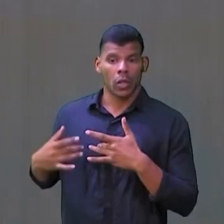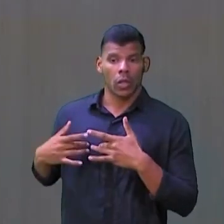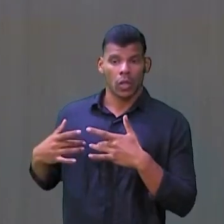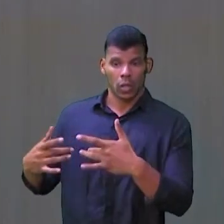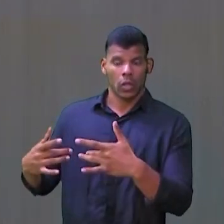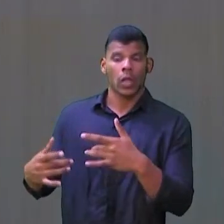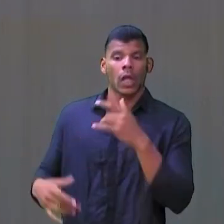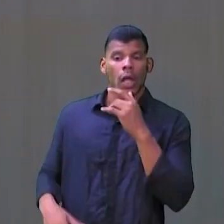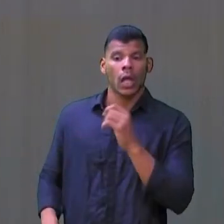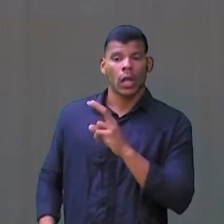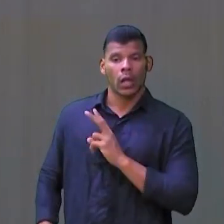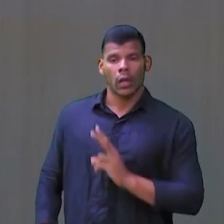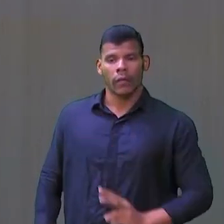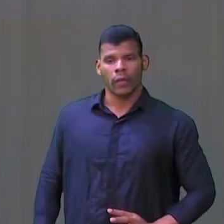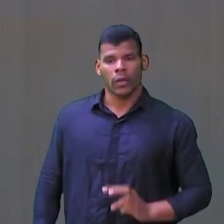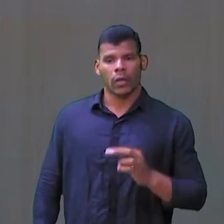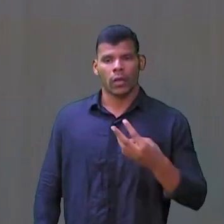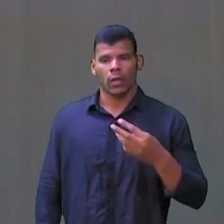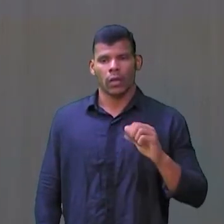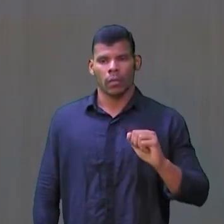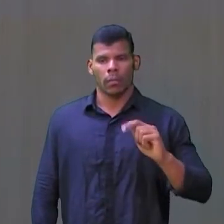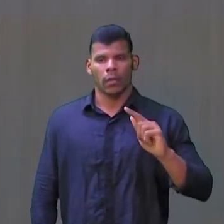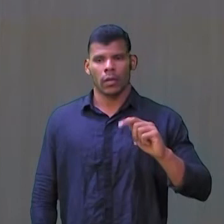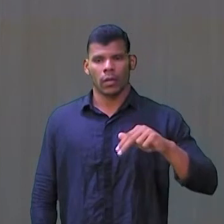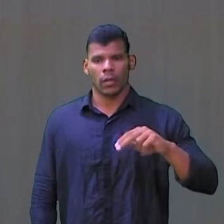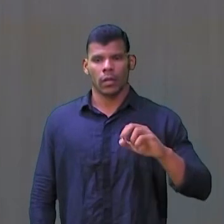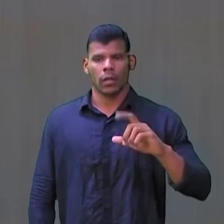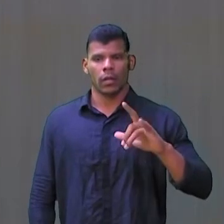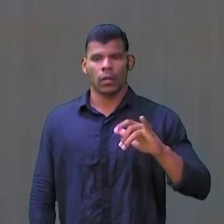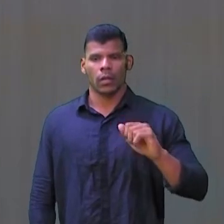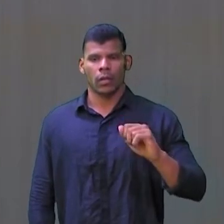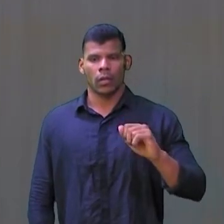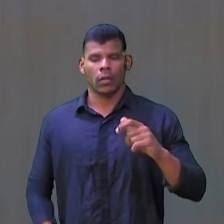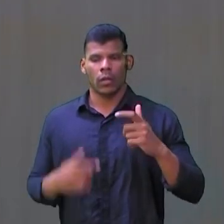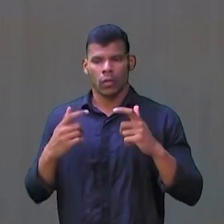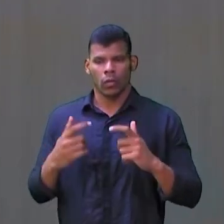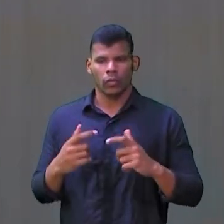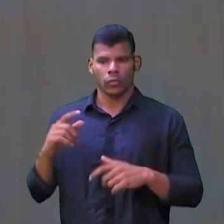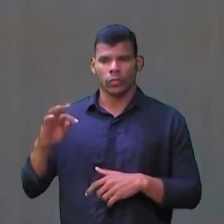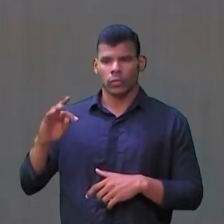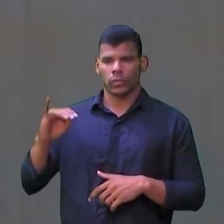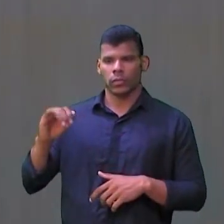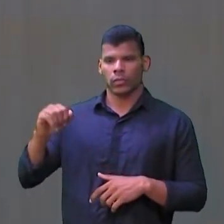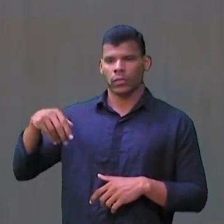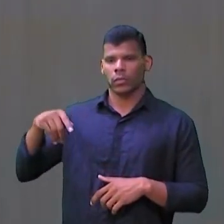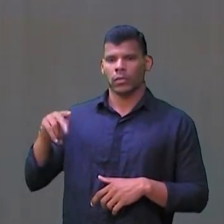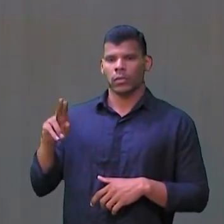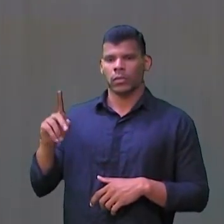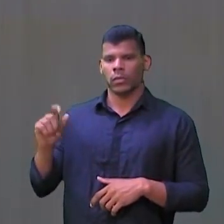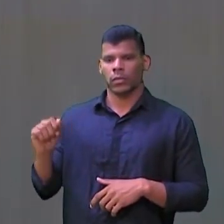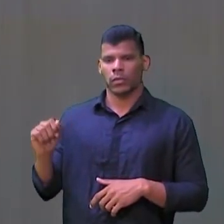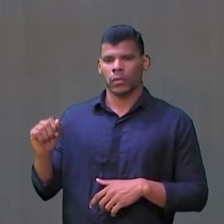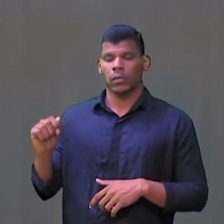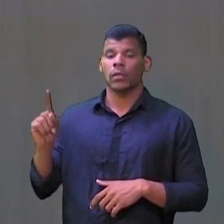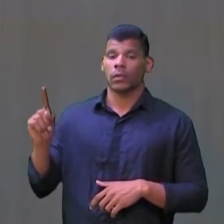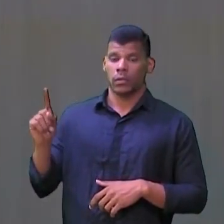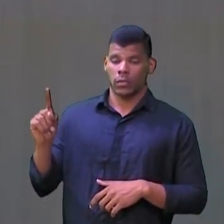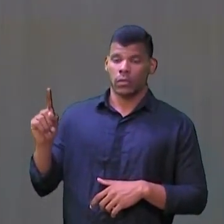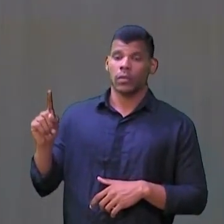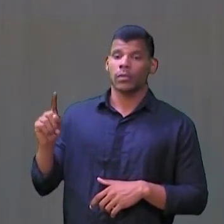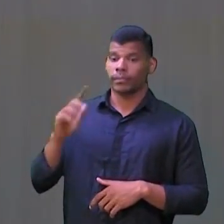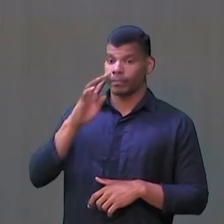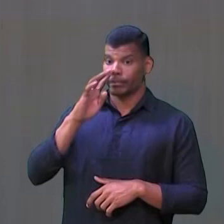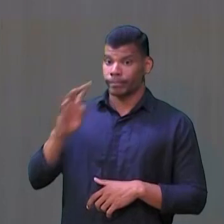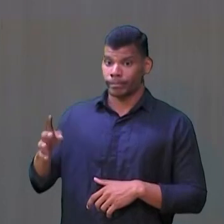à vereadora Magnólia Aragão, do município de Tianguá, que foi covardemente atacada